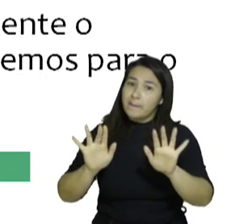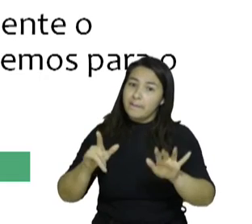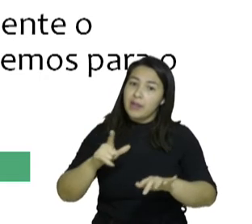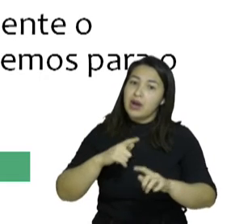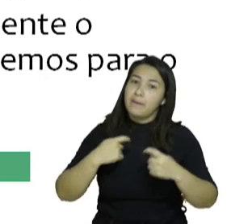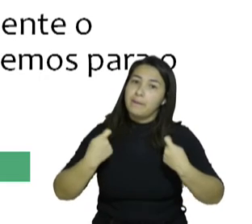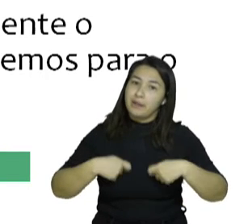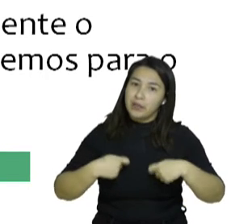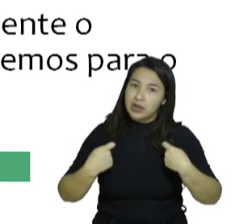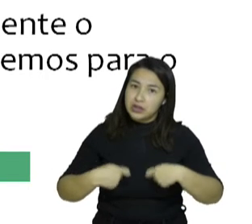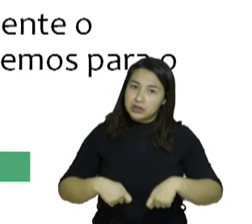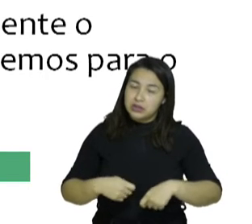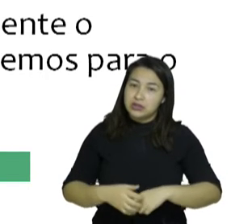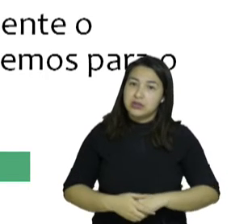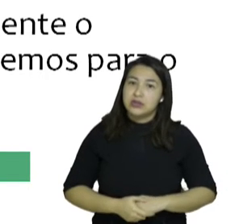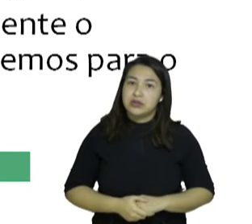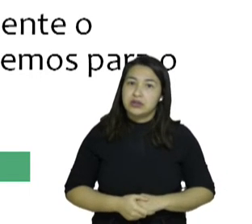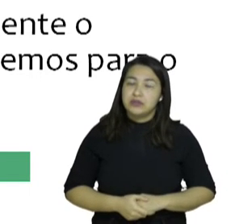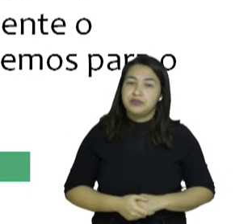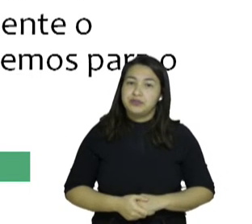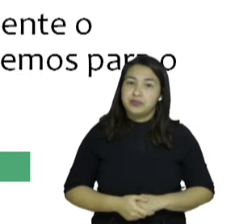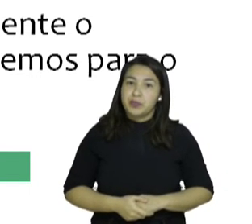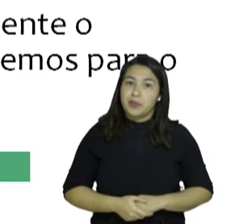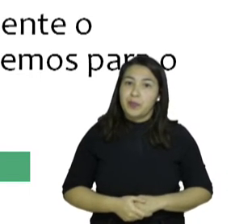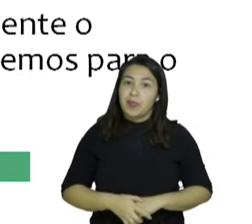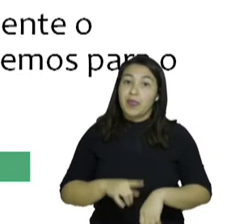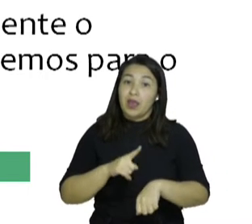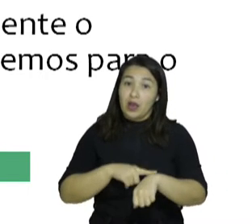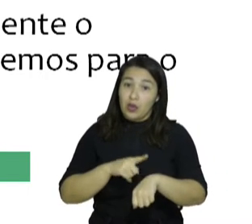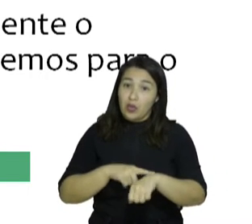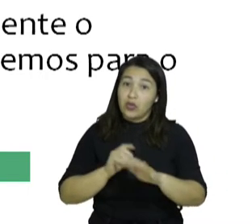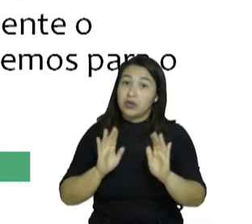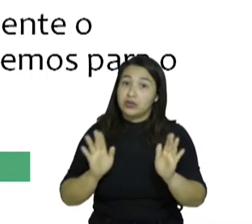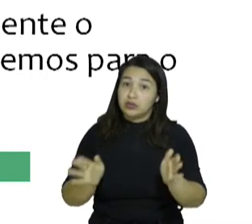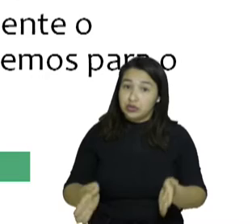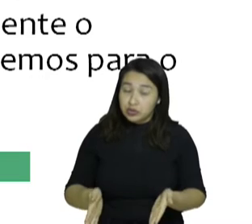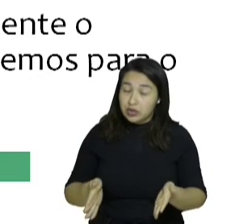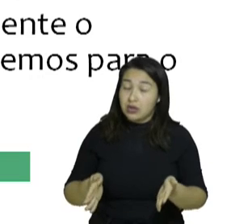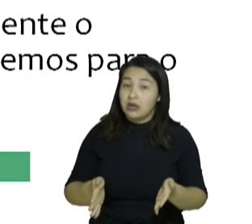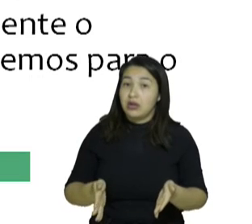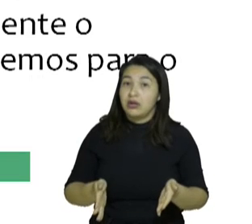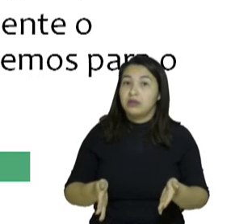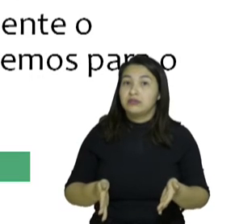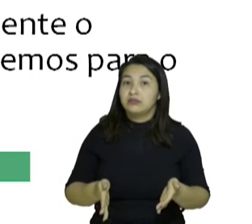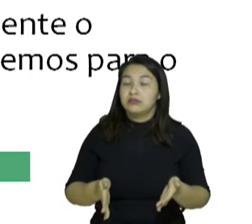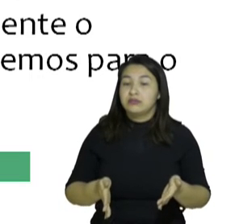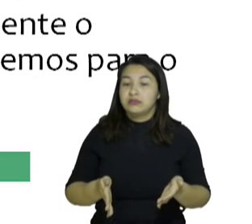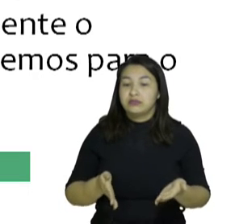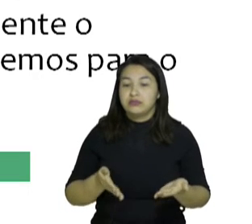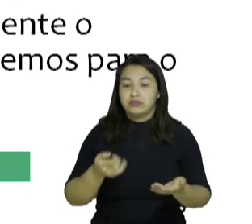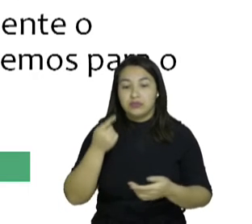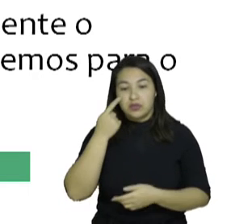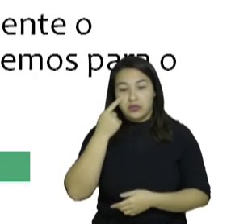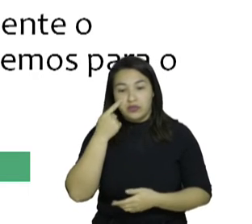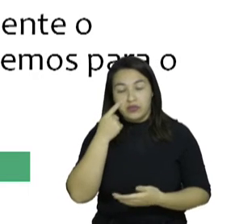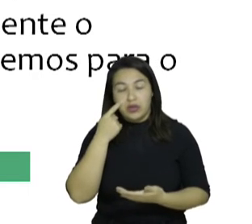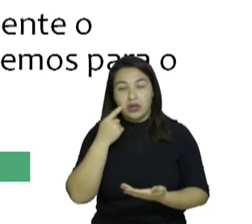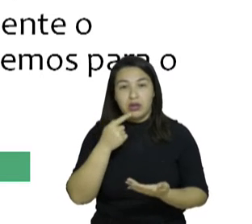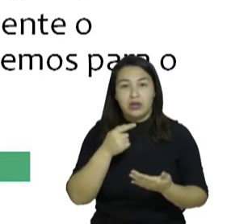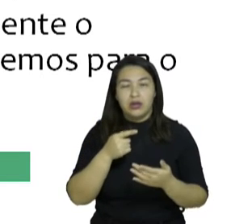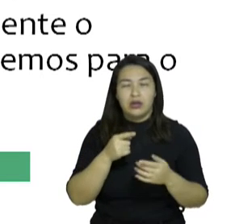temos que repensar nós temos que tá na hora já senhores de de gente botar isso no papel